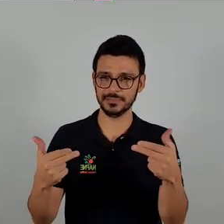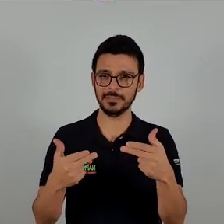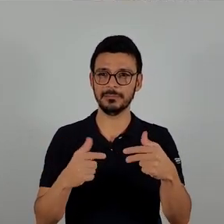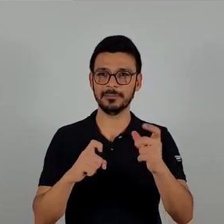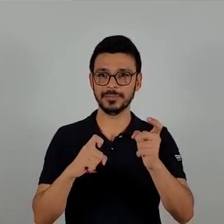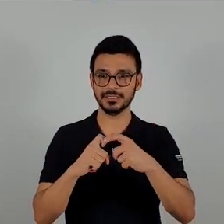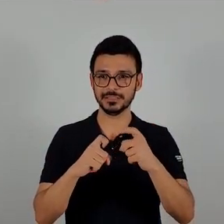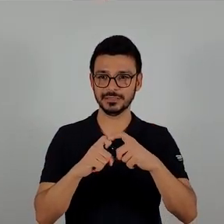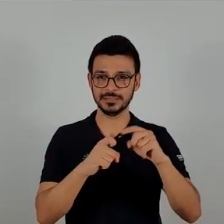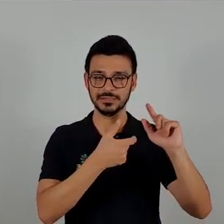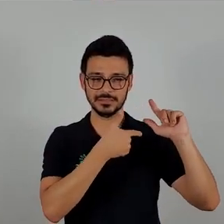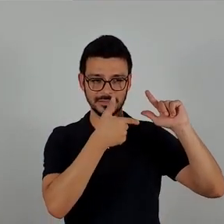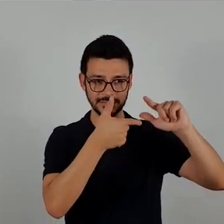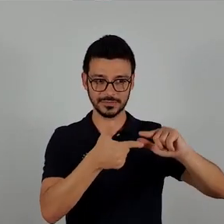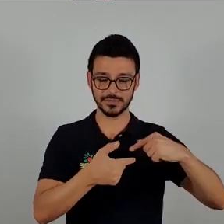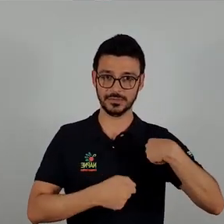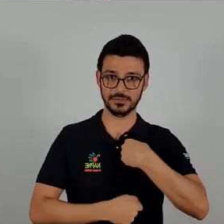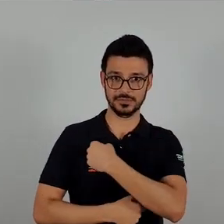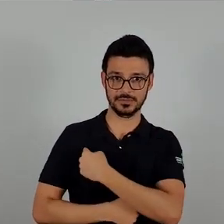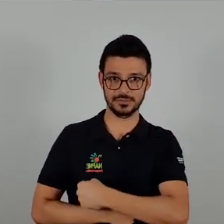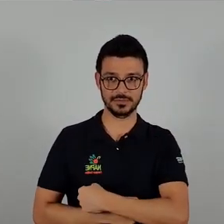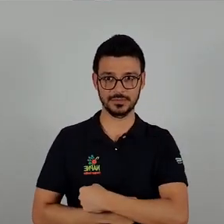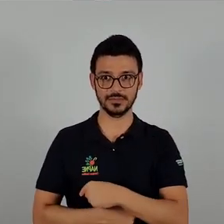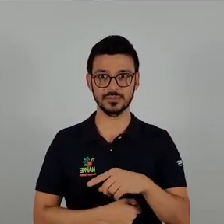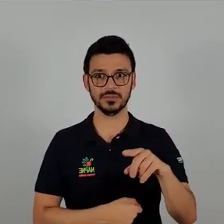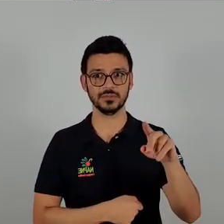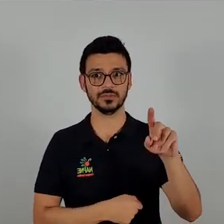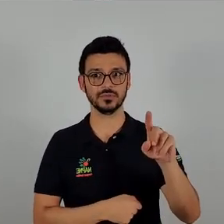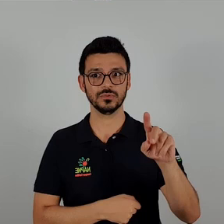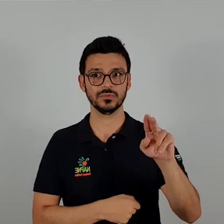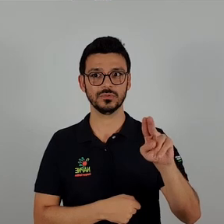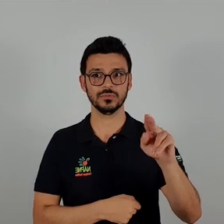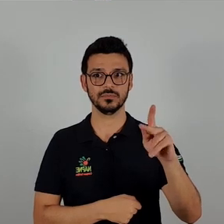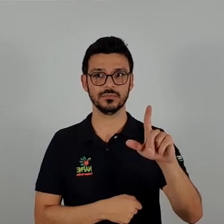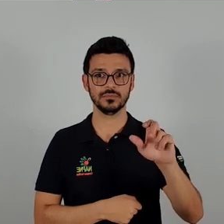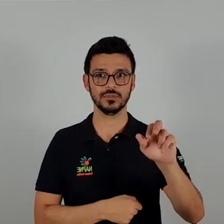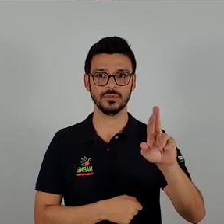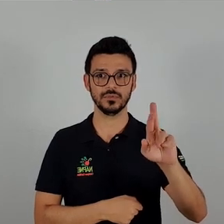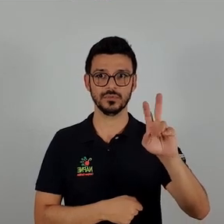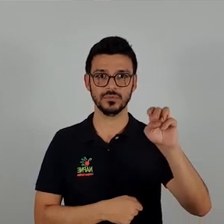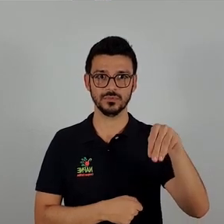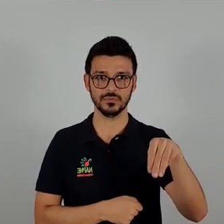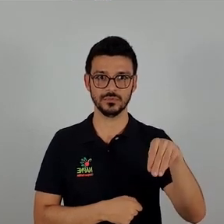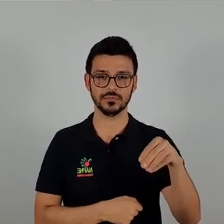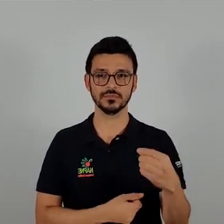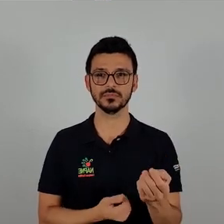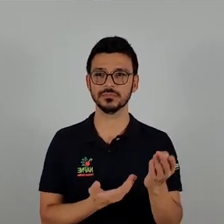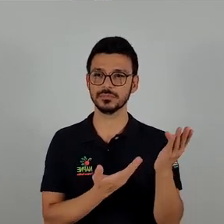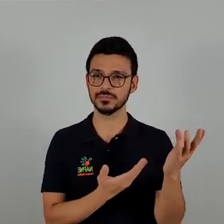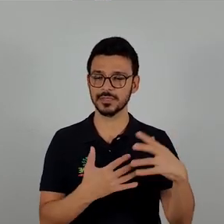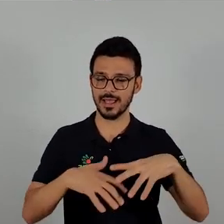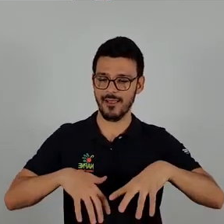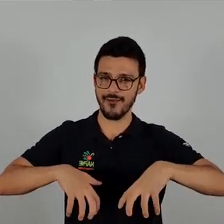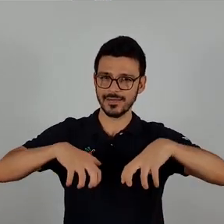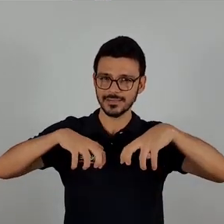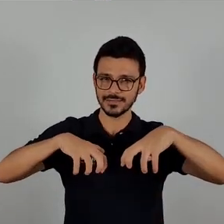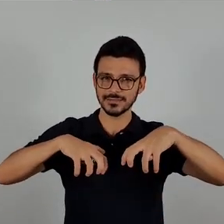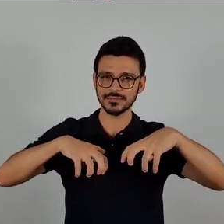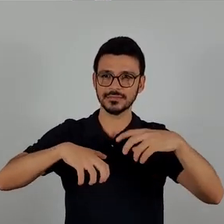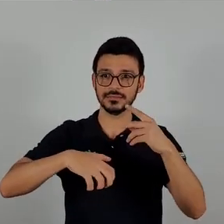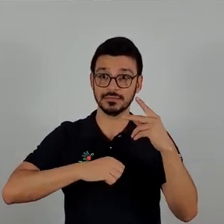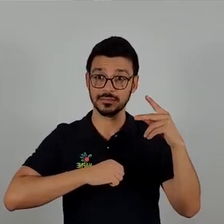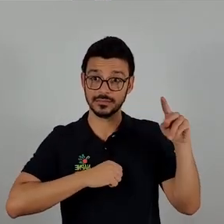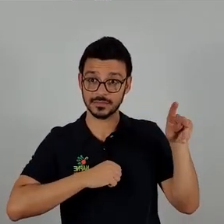sangue, principais retiradoras de calor perverso do nosso organismo, e é a principal planta